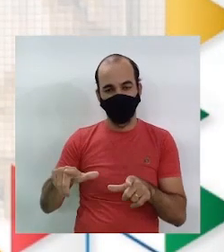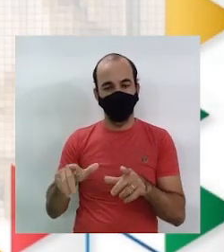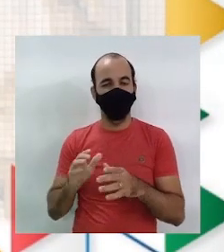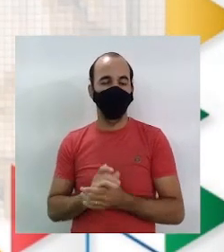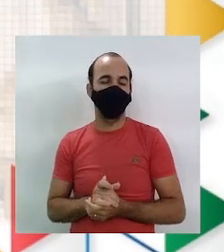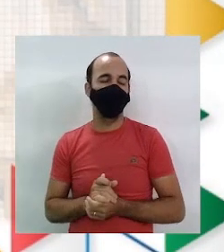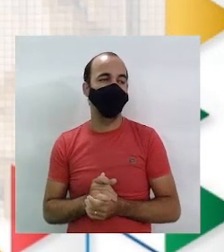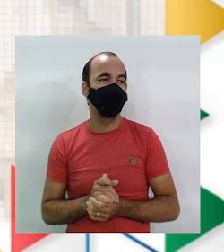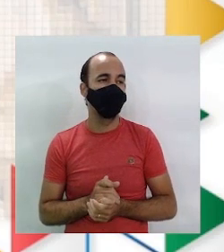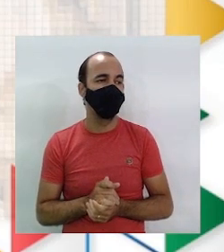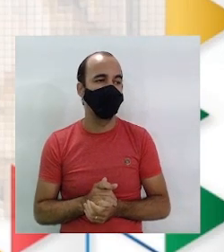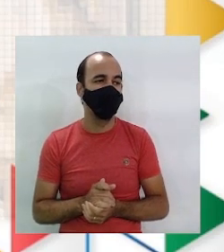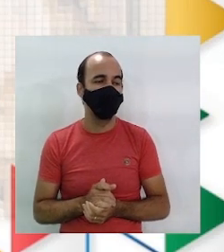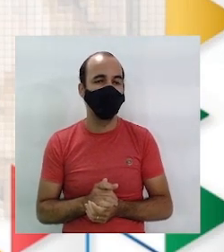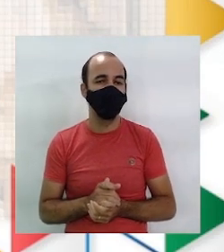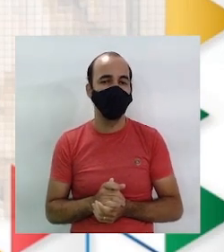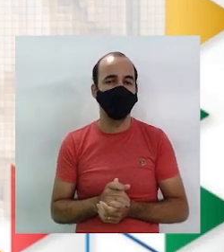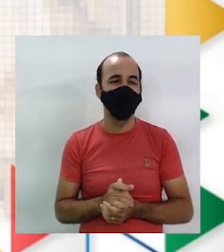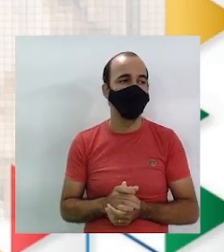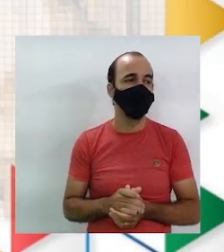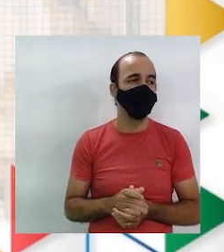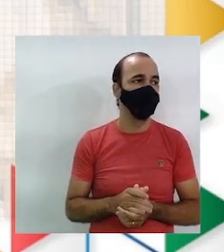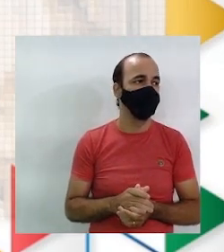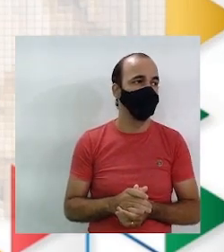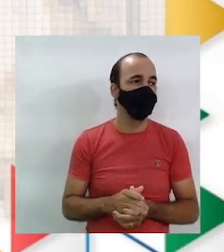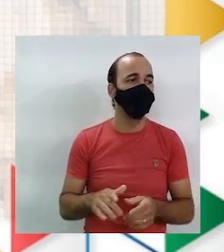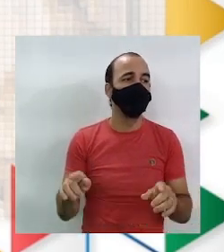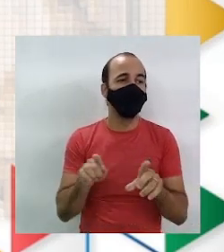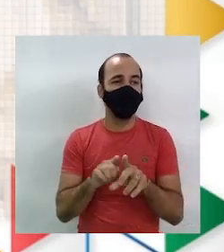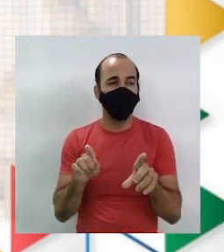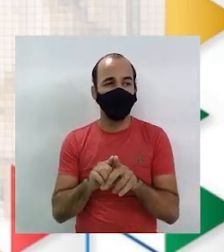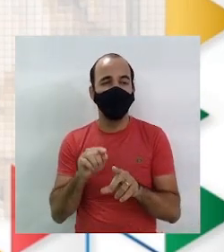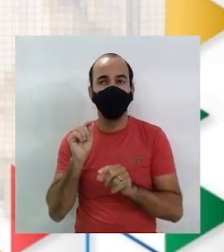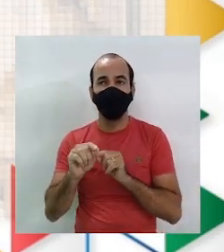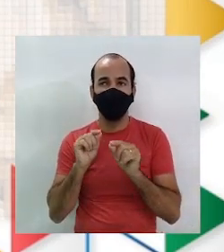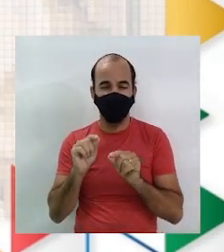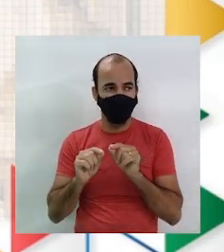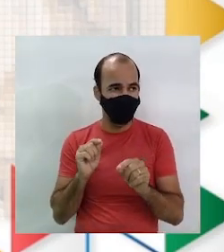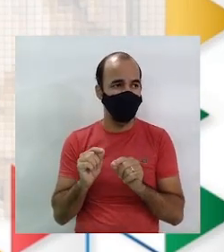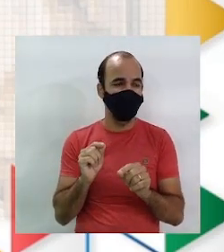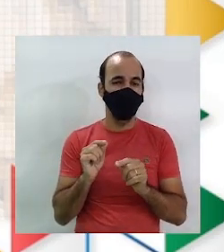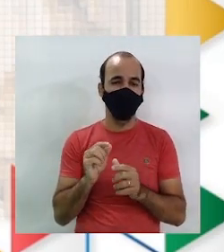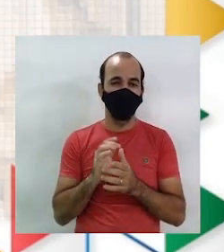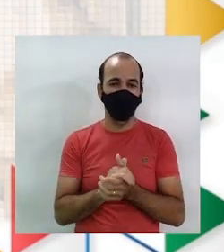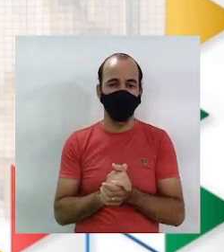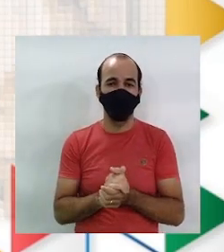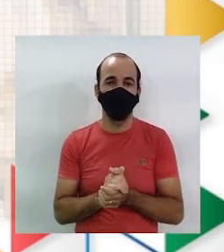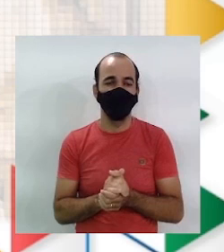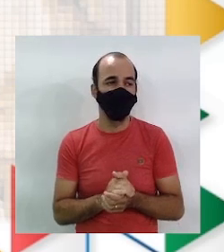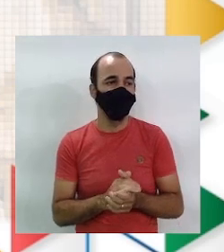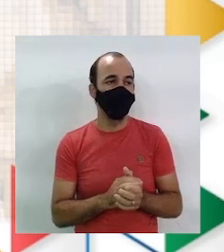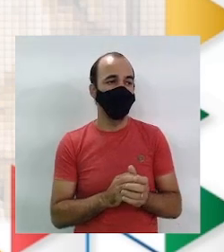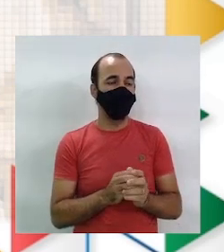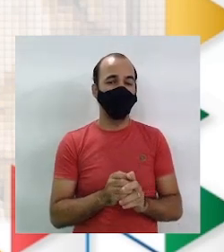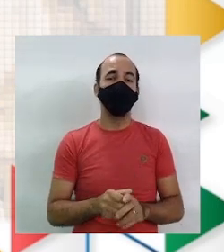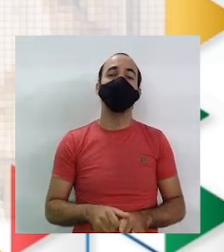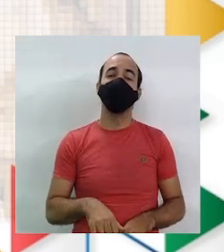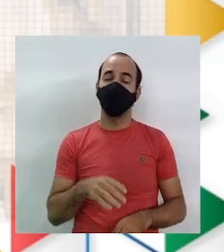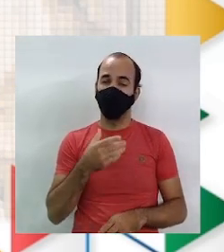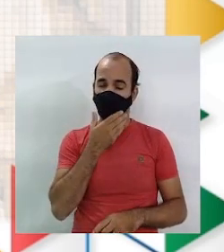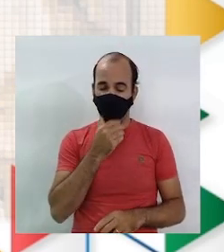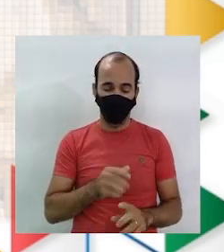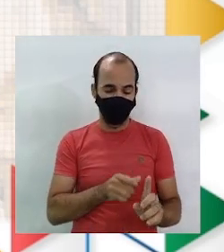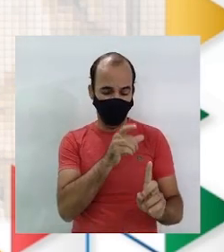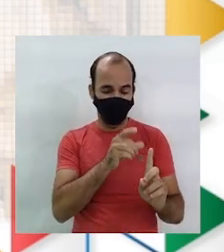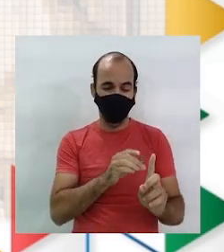tela, aqui nós temos a seguinte questão, certo? Que quando fala de Cícero Dias, olhando bem na tela, Cícero Dias, que